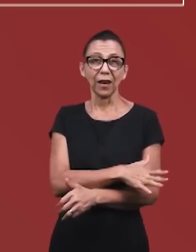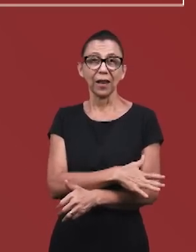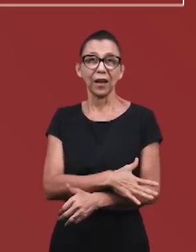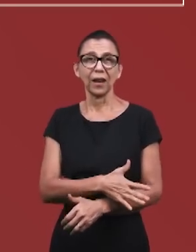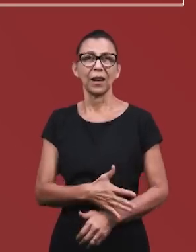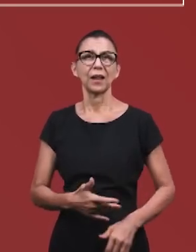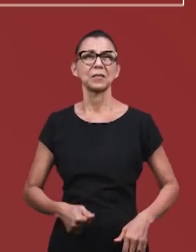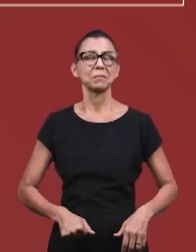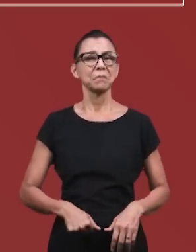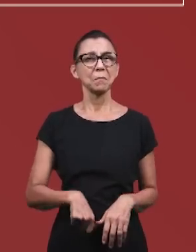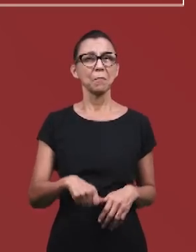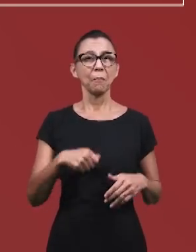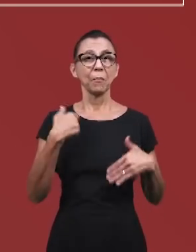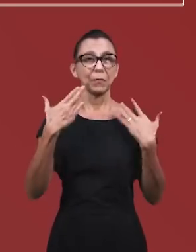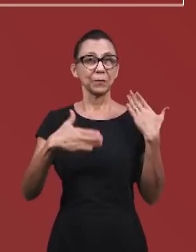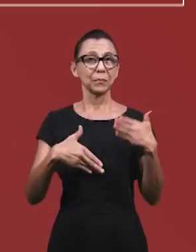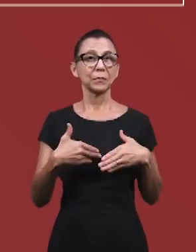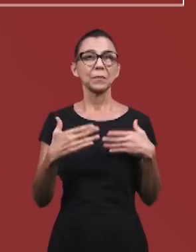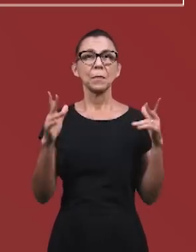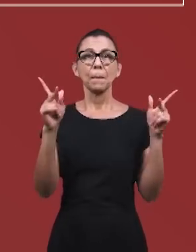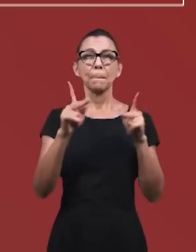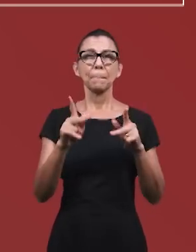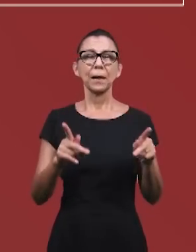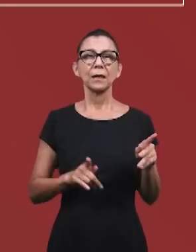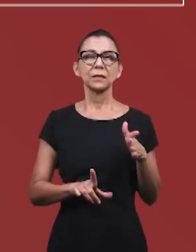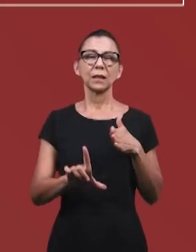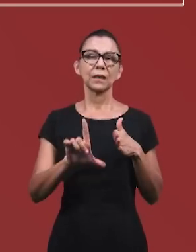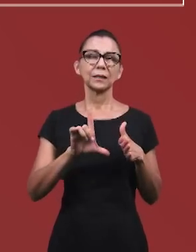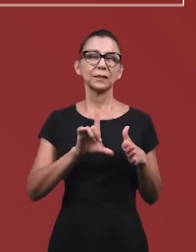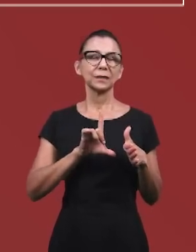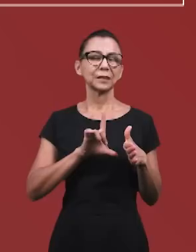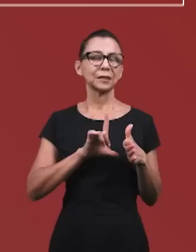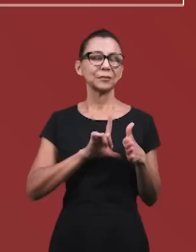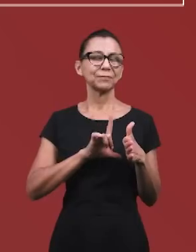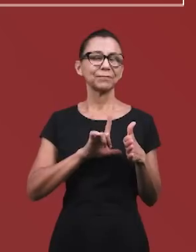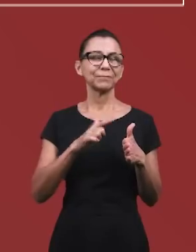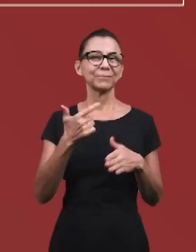paz nem alegria, até que o